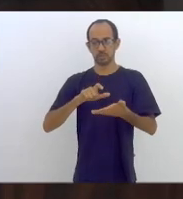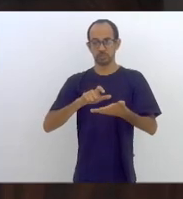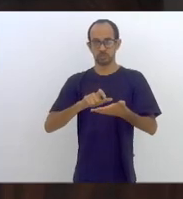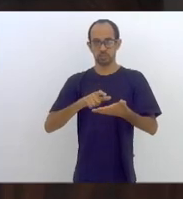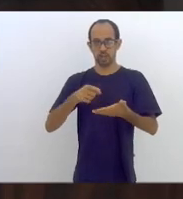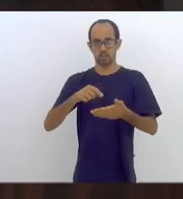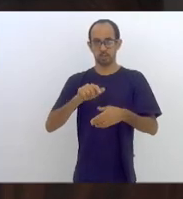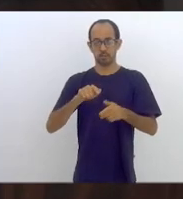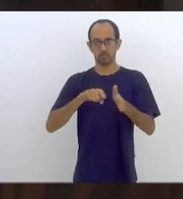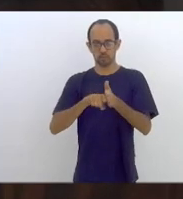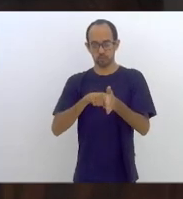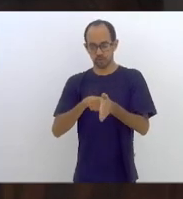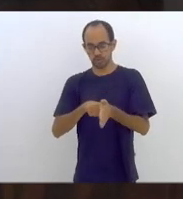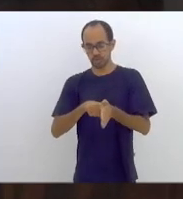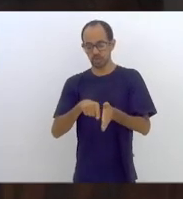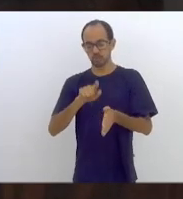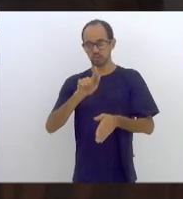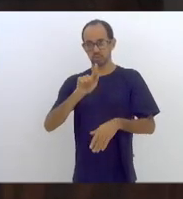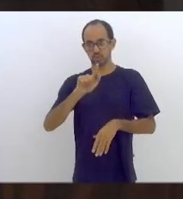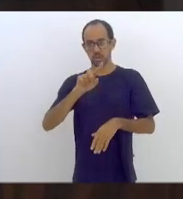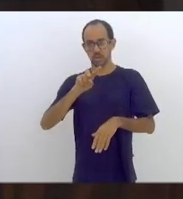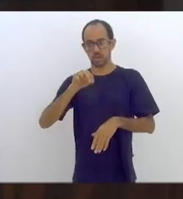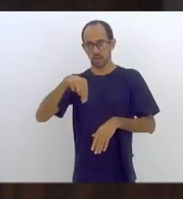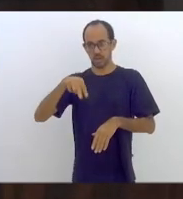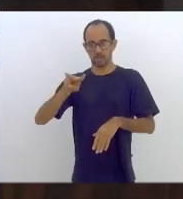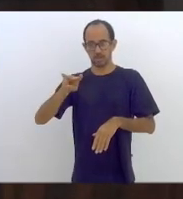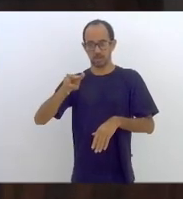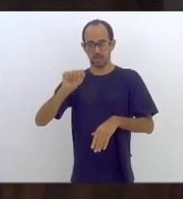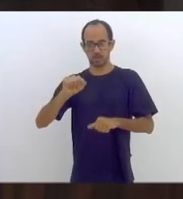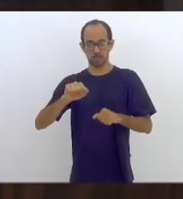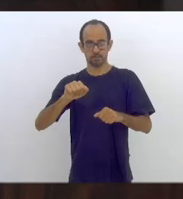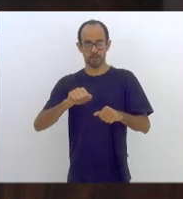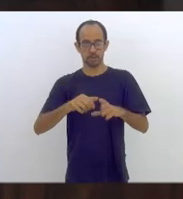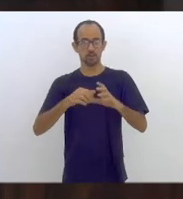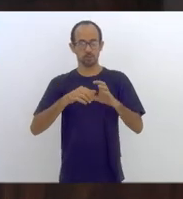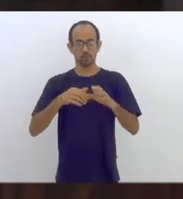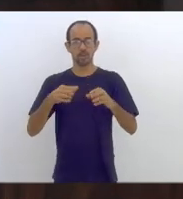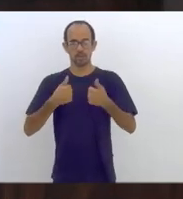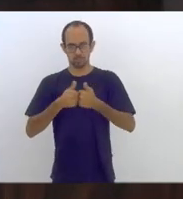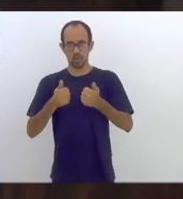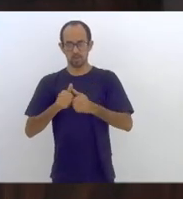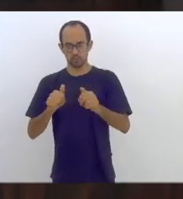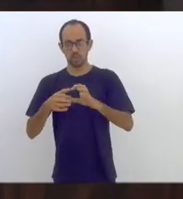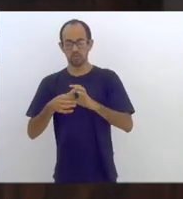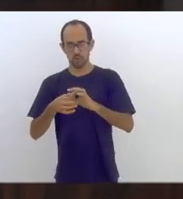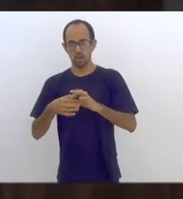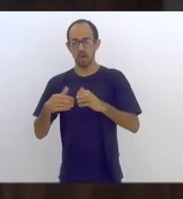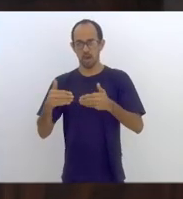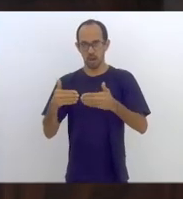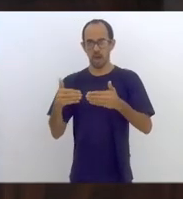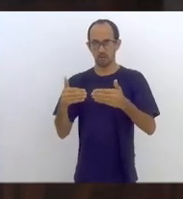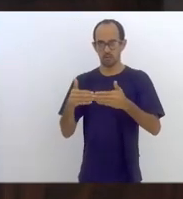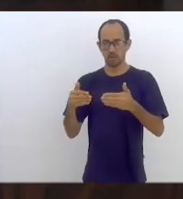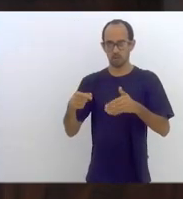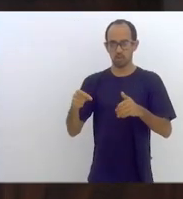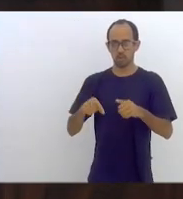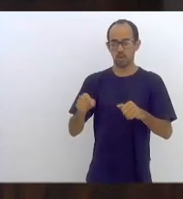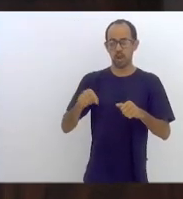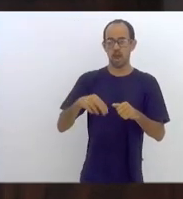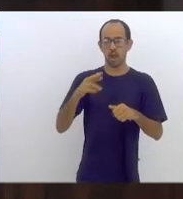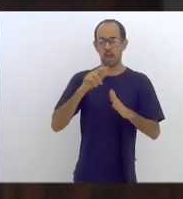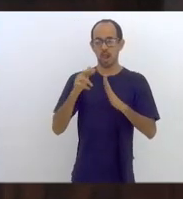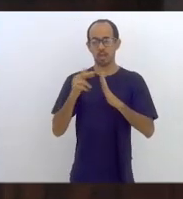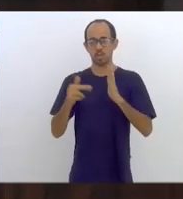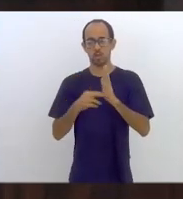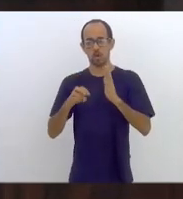forma que menciona pareceres da comissão de condições pela constitucionalidade transporte favorável de orçamento favorável relatores Deputado